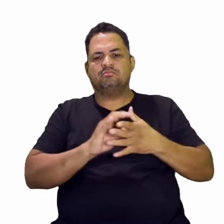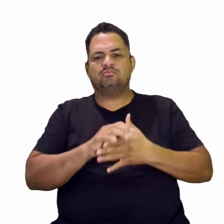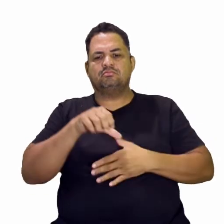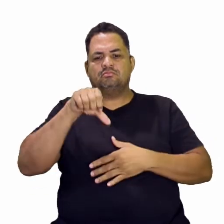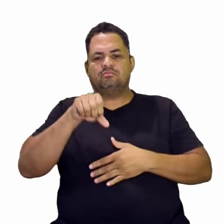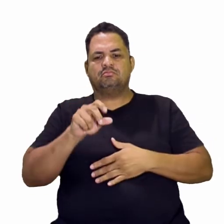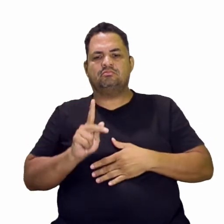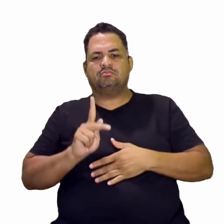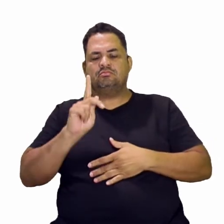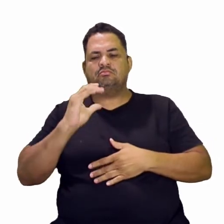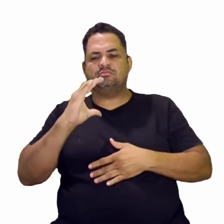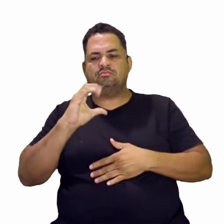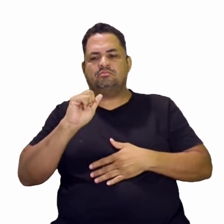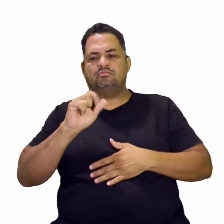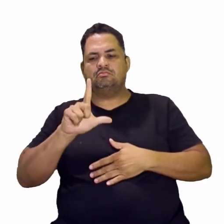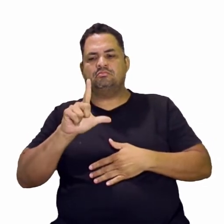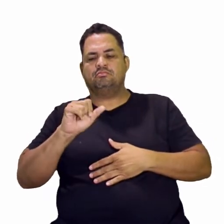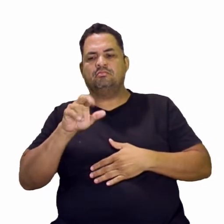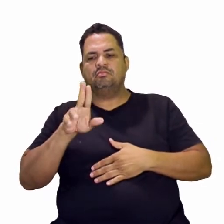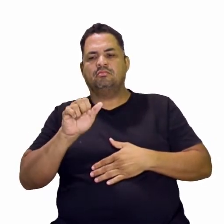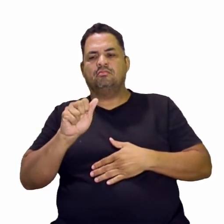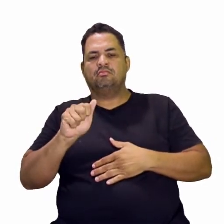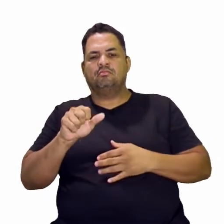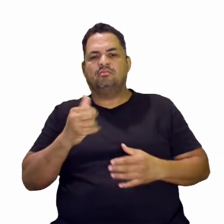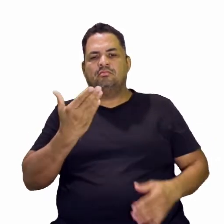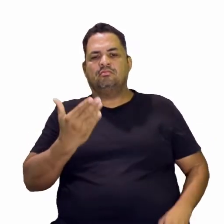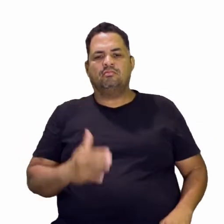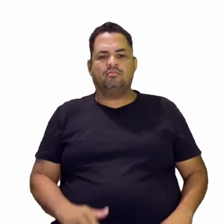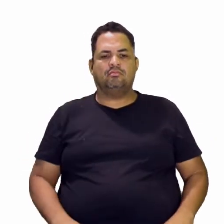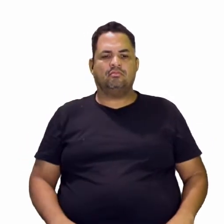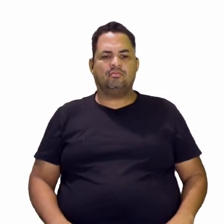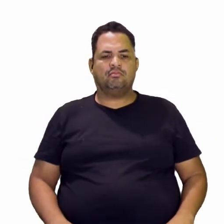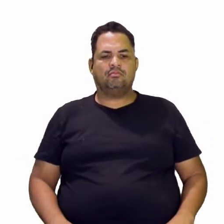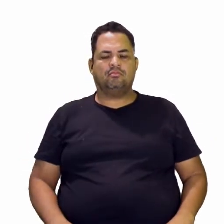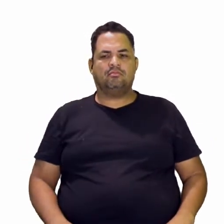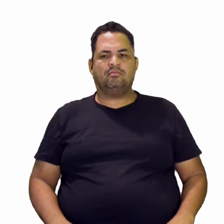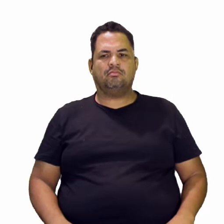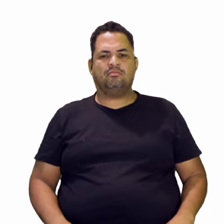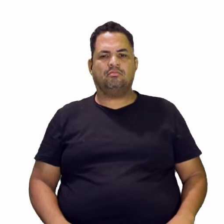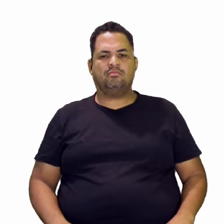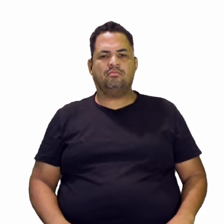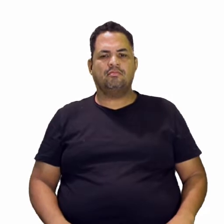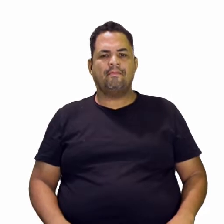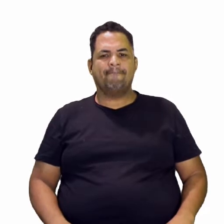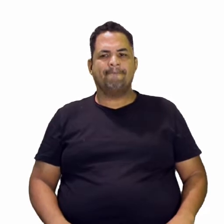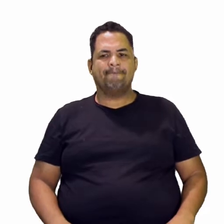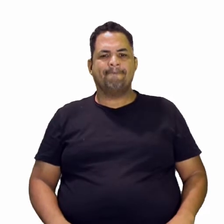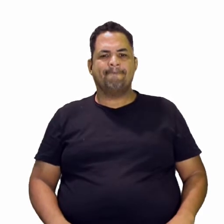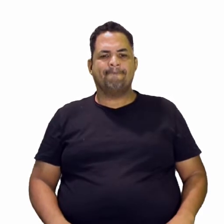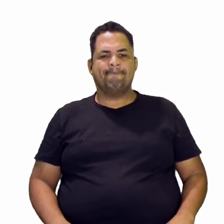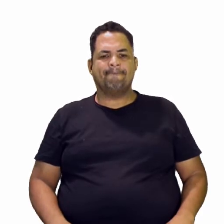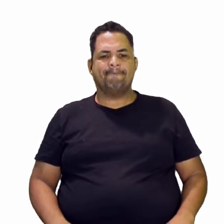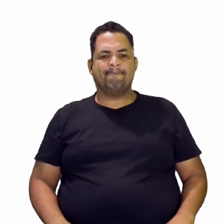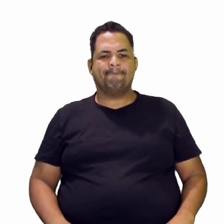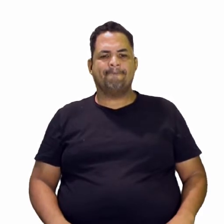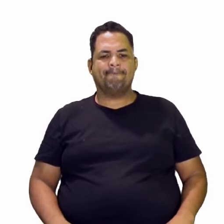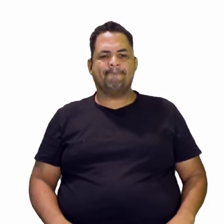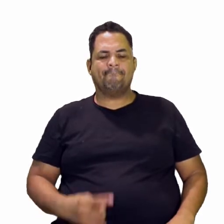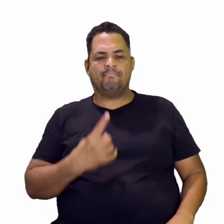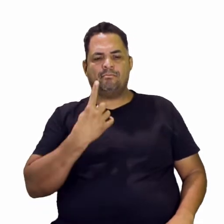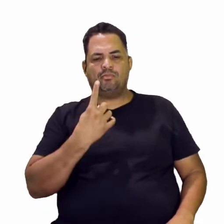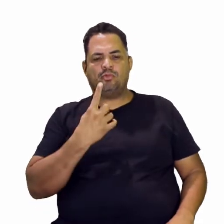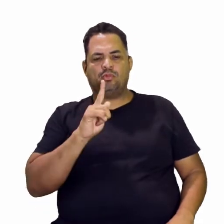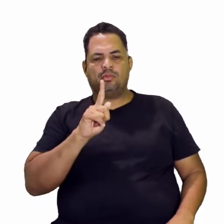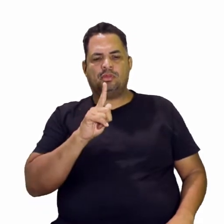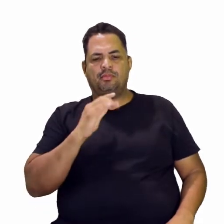libera 9 quilocalorias. E agora, professor, e os carboidratos? Preste atenção aqui. 1